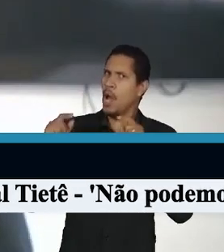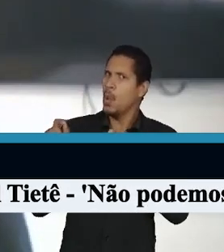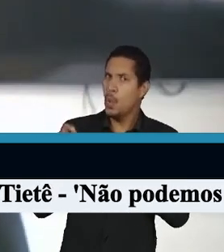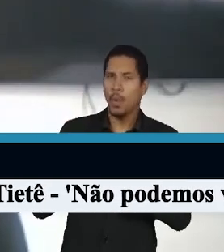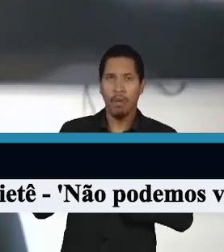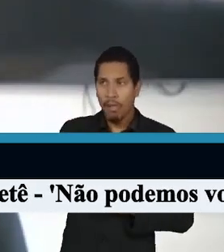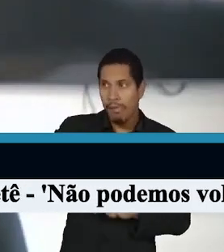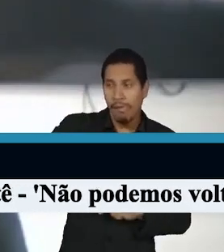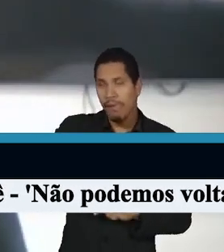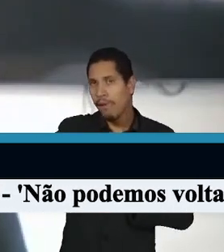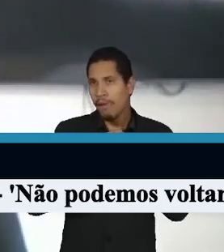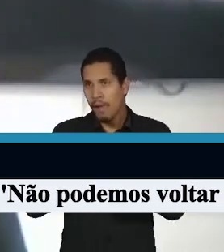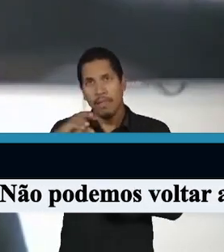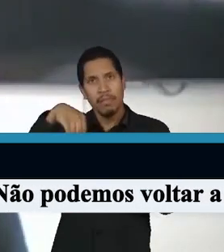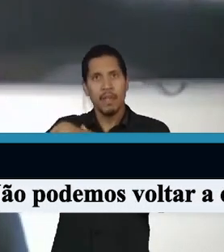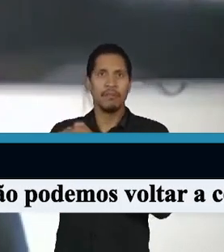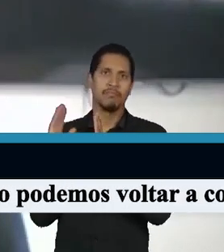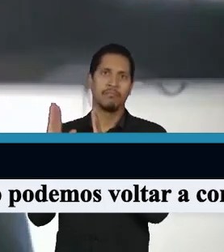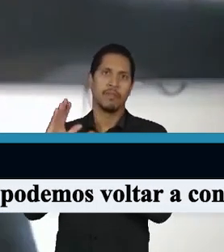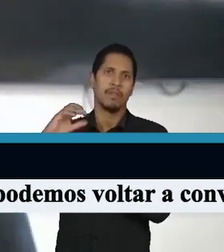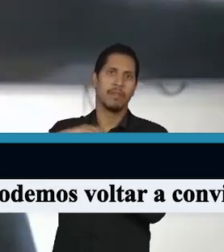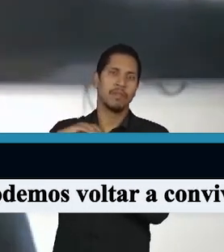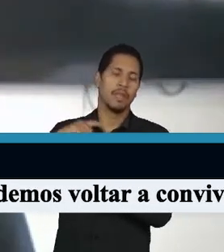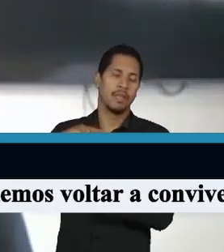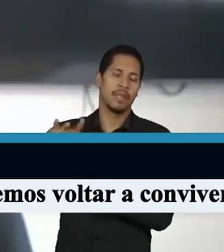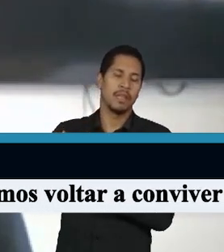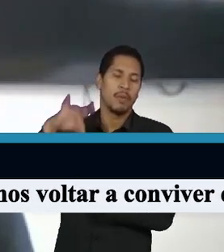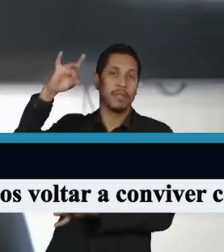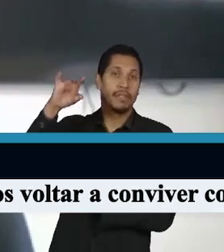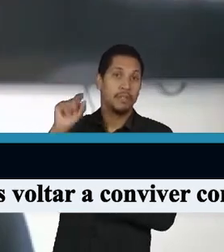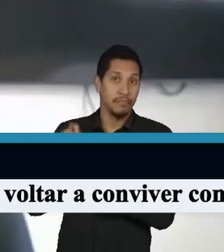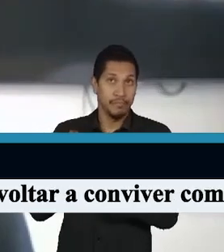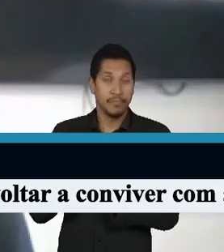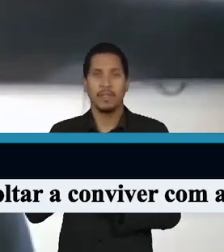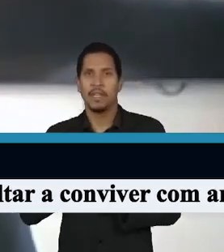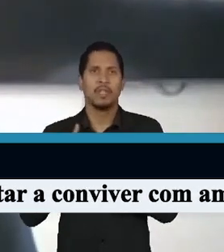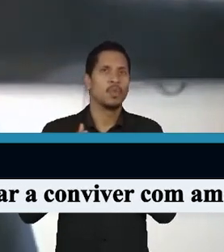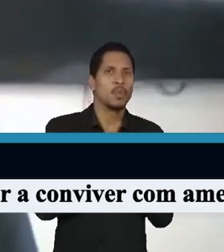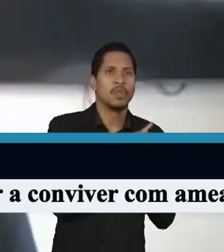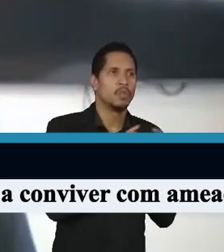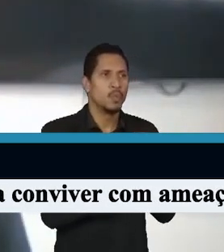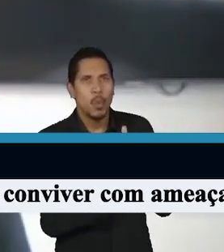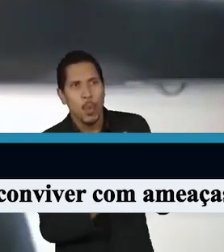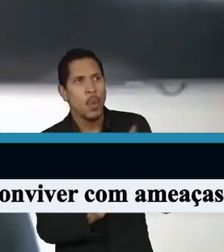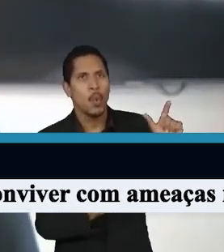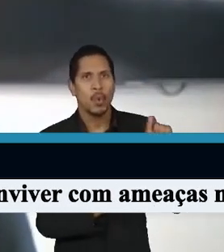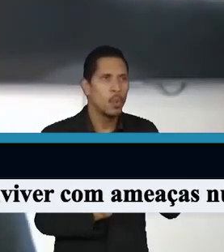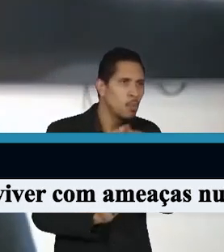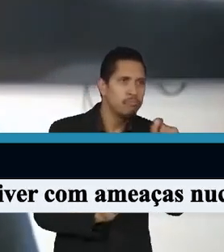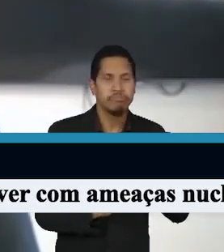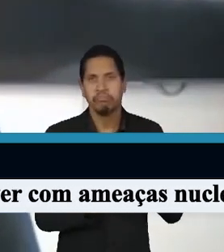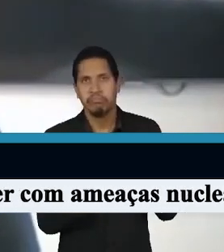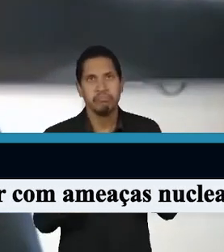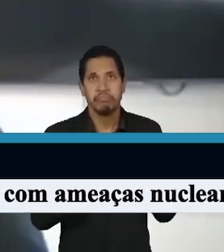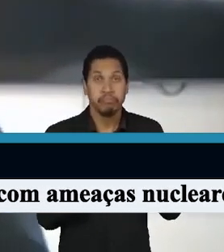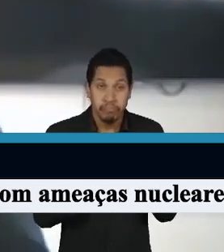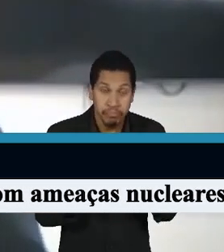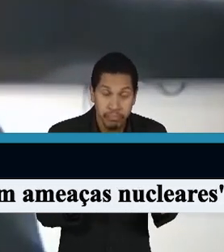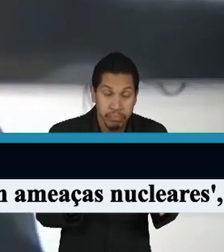tem tudo para se manter dentro dos limites democráticos. Nesses contextos de fragilidade, sem resposta,